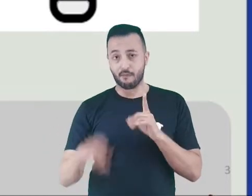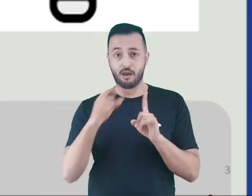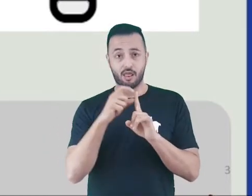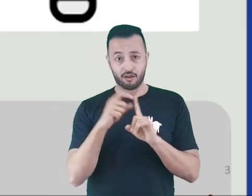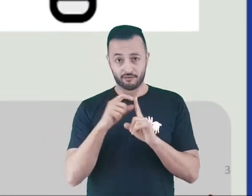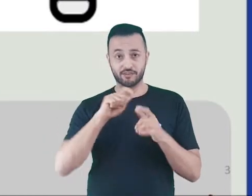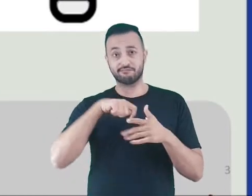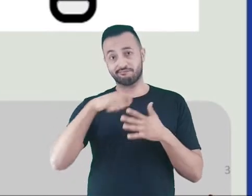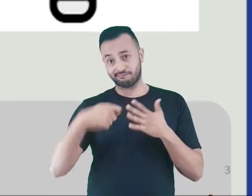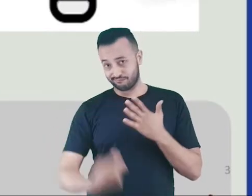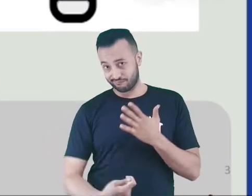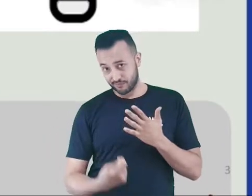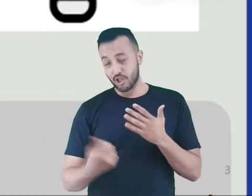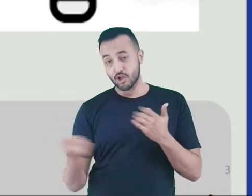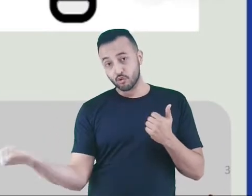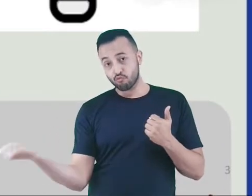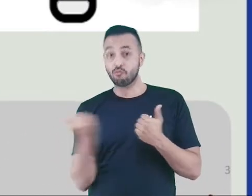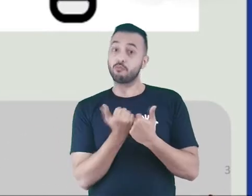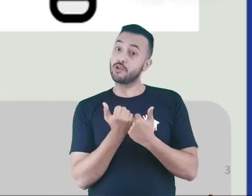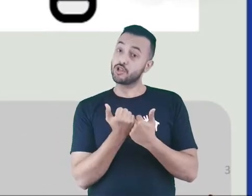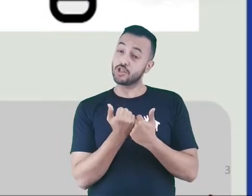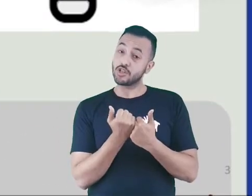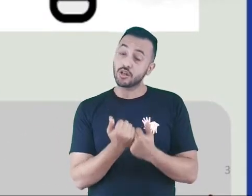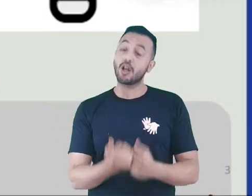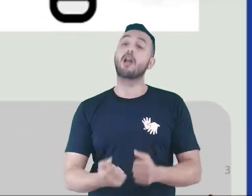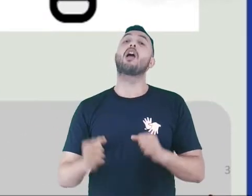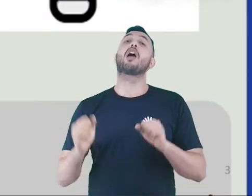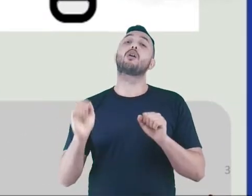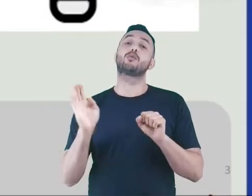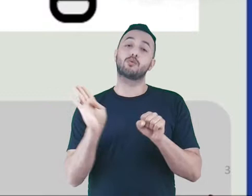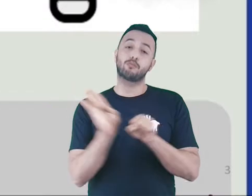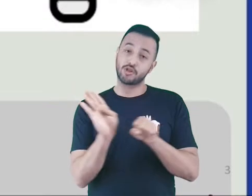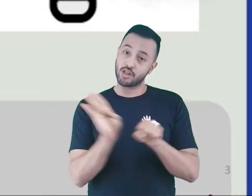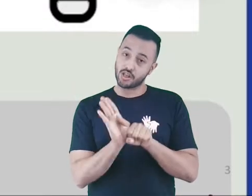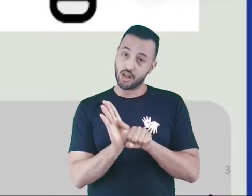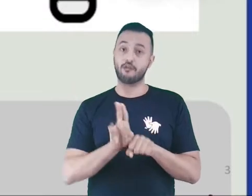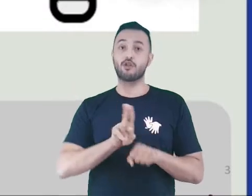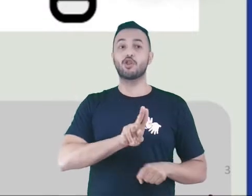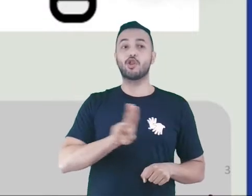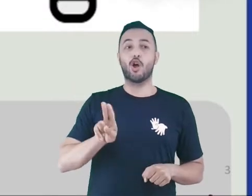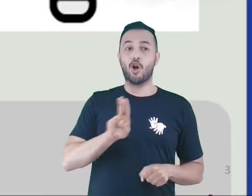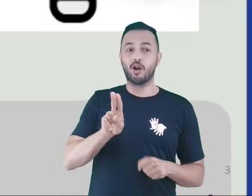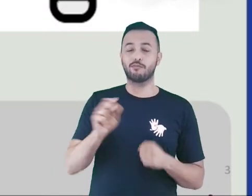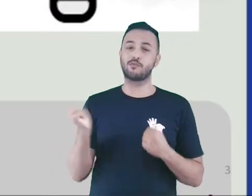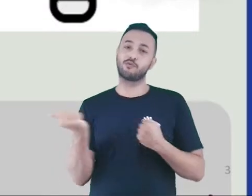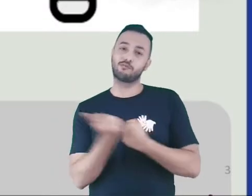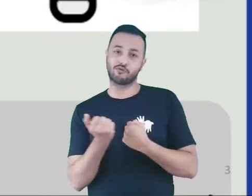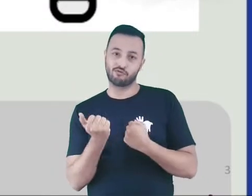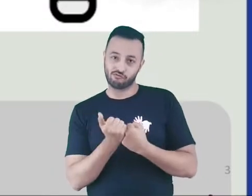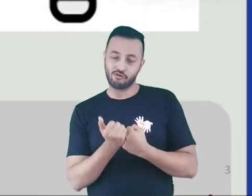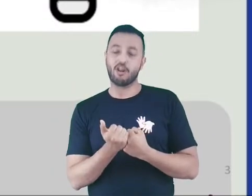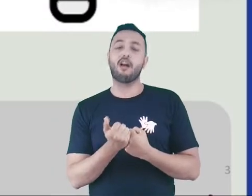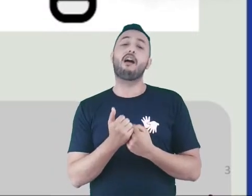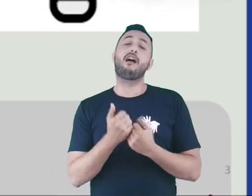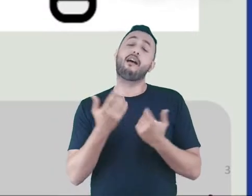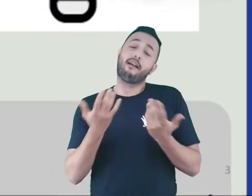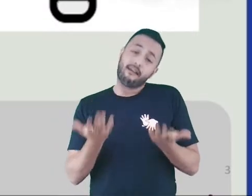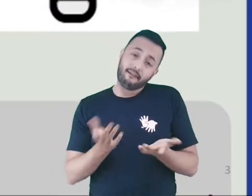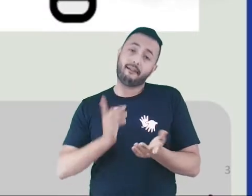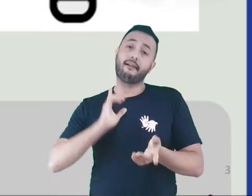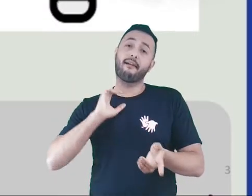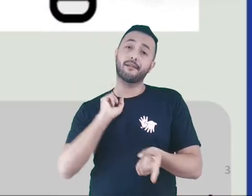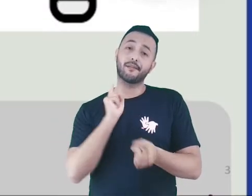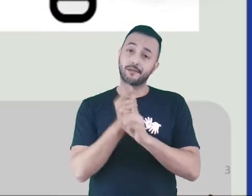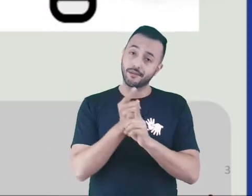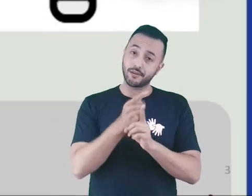substitui o substantivo nome. Ele tem a finalidade de indicar a pessoa do